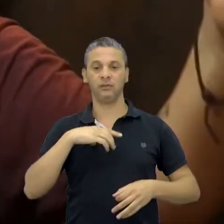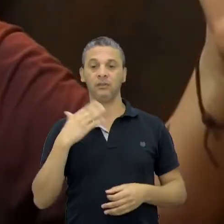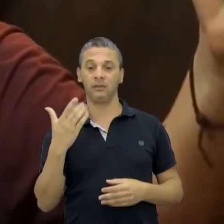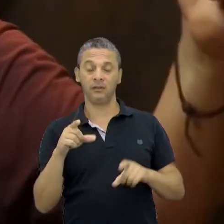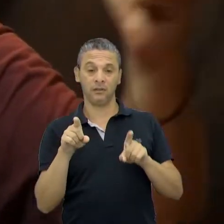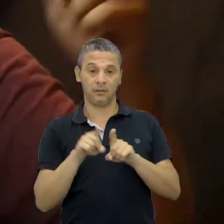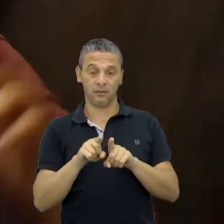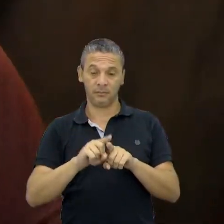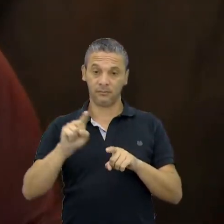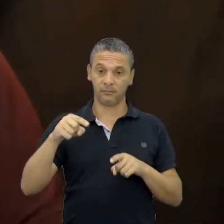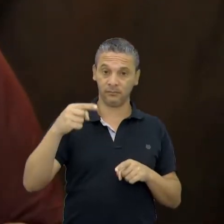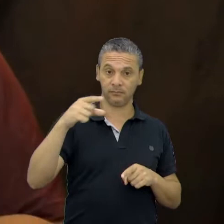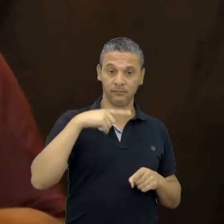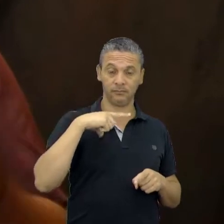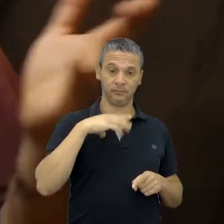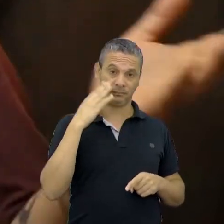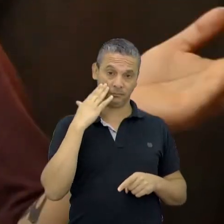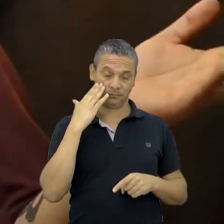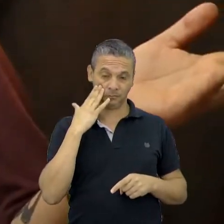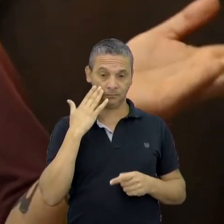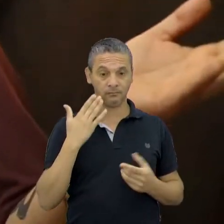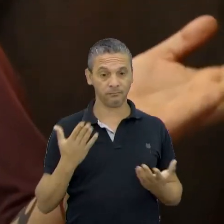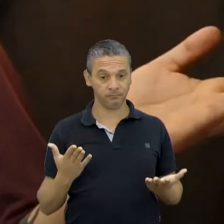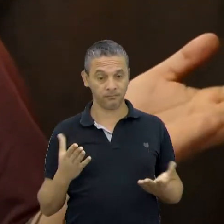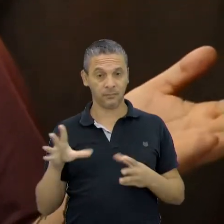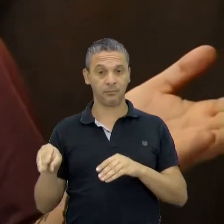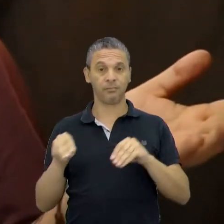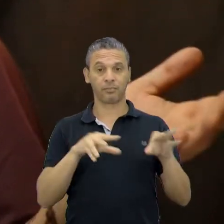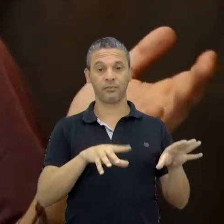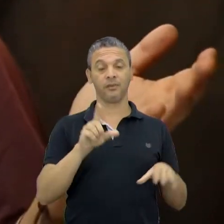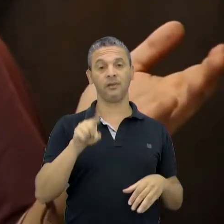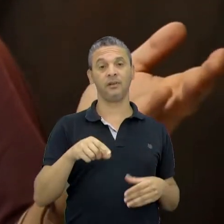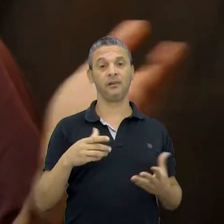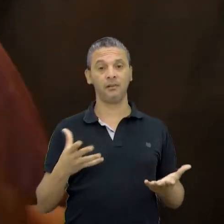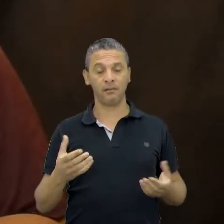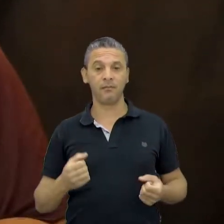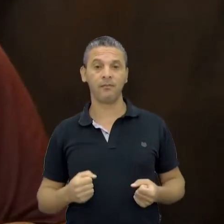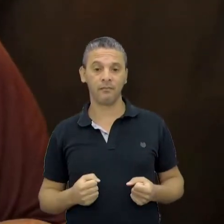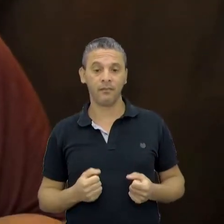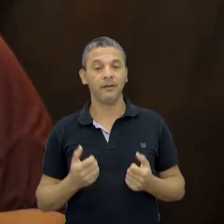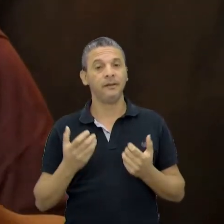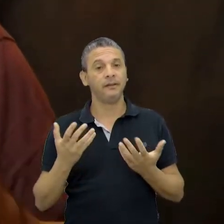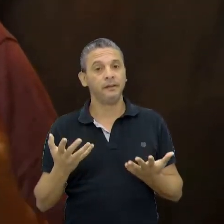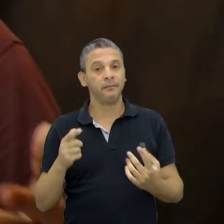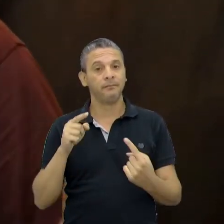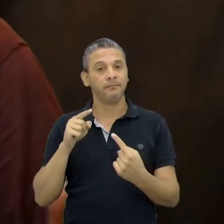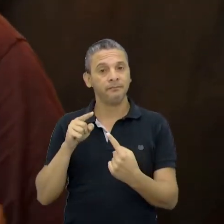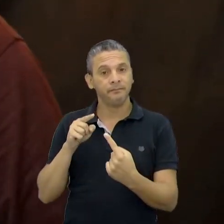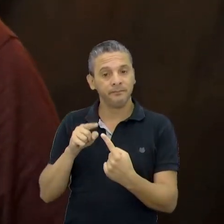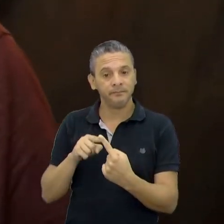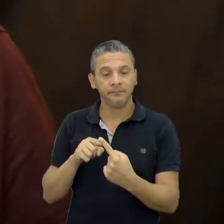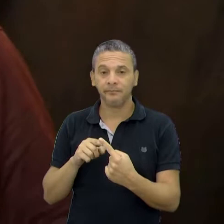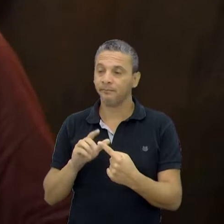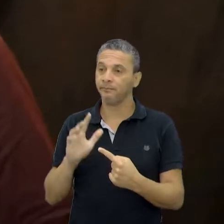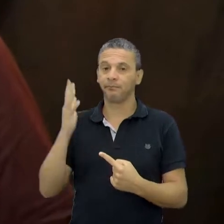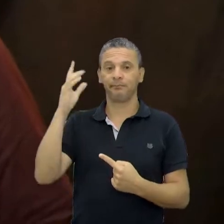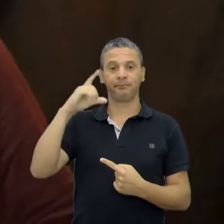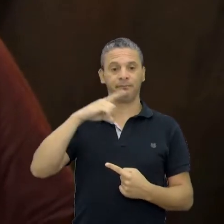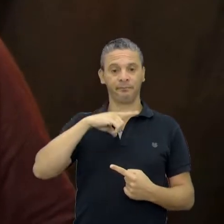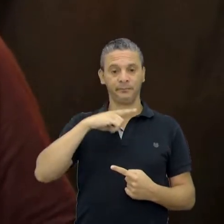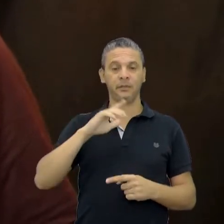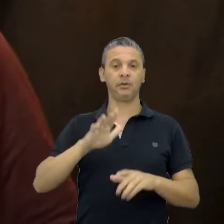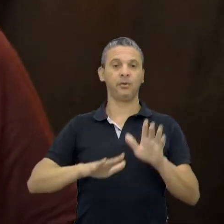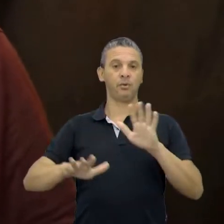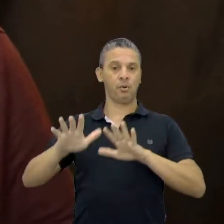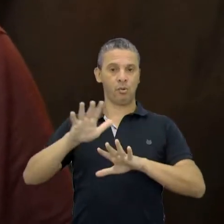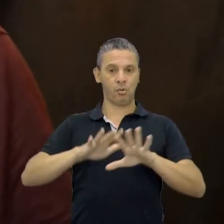a pós-produção também seja diferente, é praticamente um plágio, né? Então, é praticamente inevitável, mas tem que se tomar